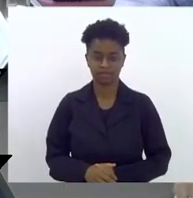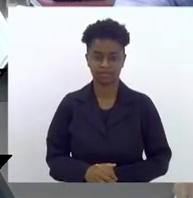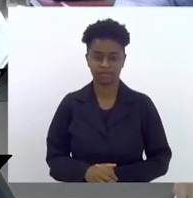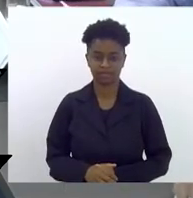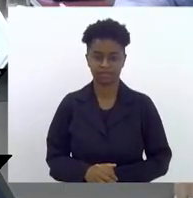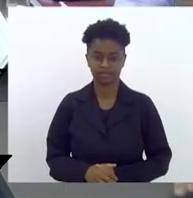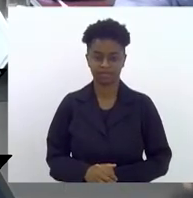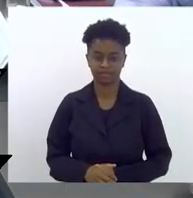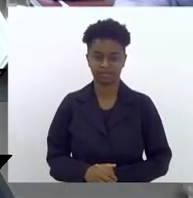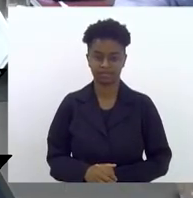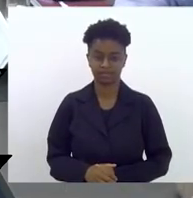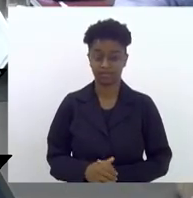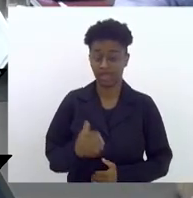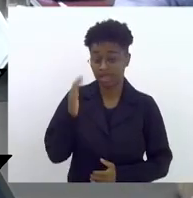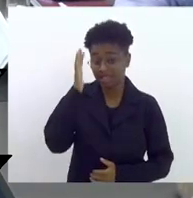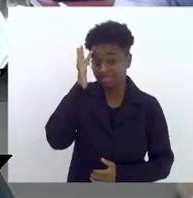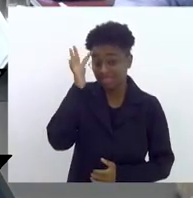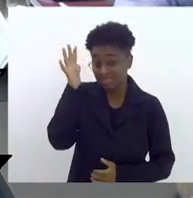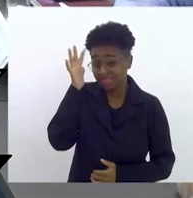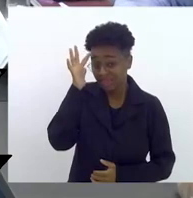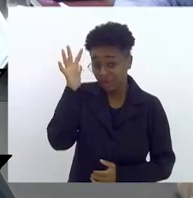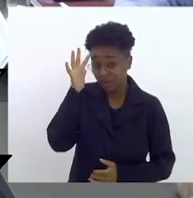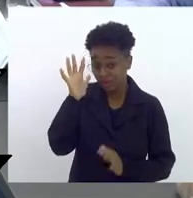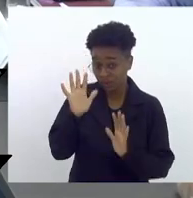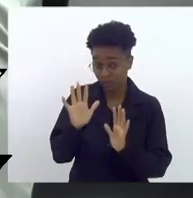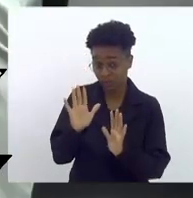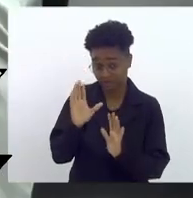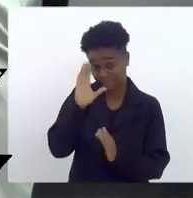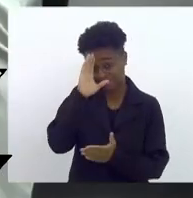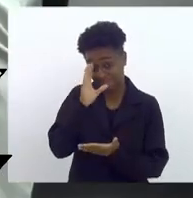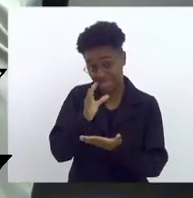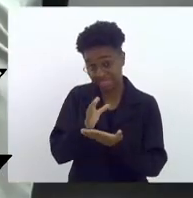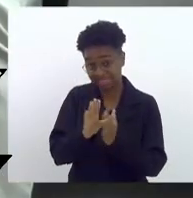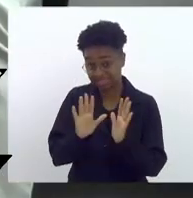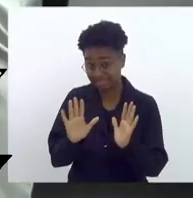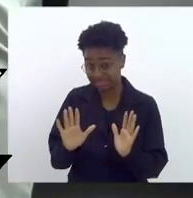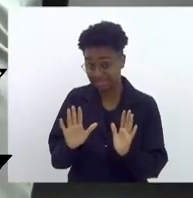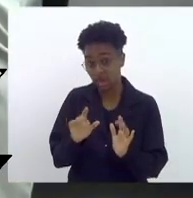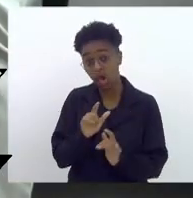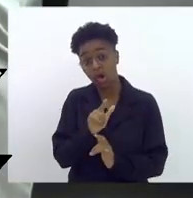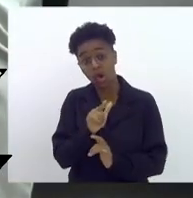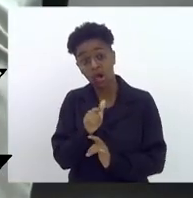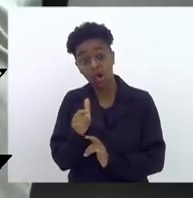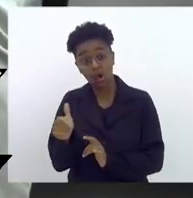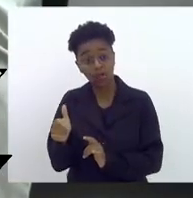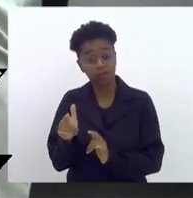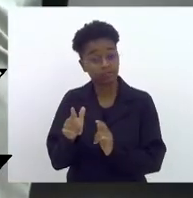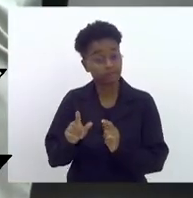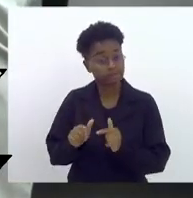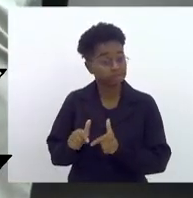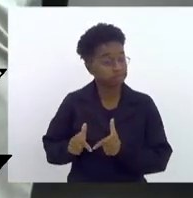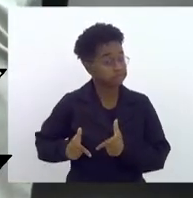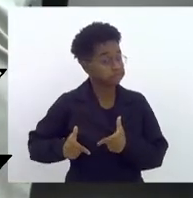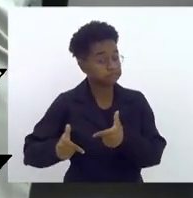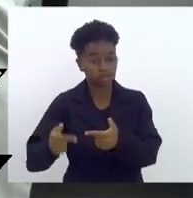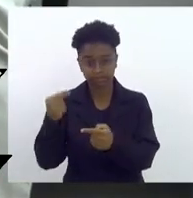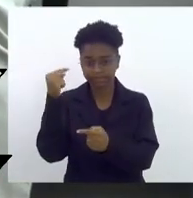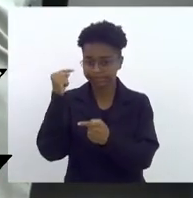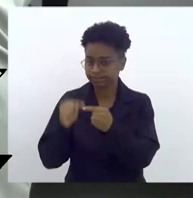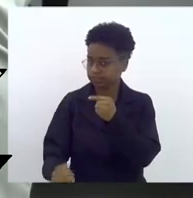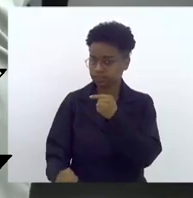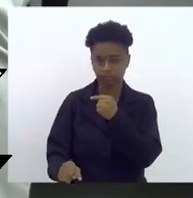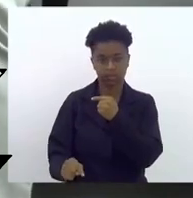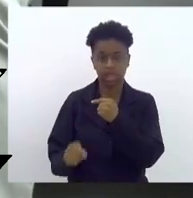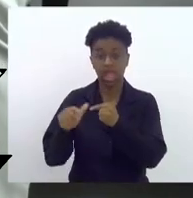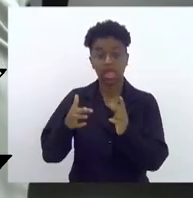em tese é outra invasão de competência competência